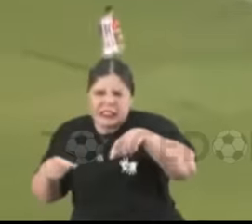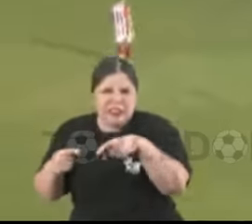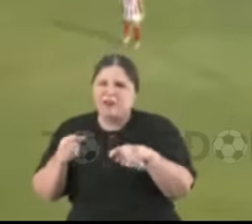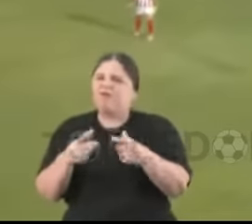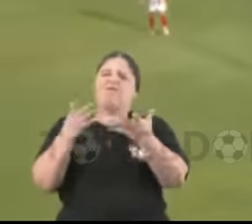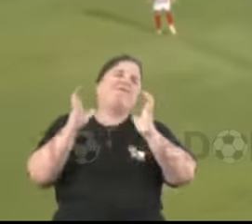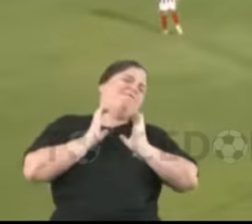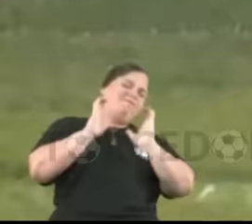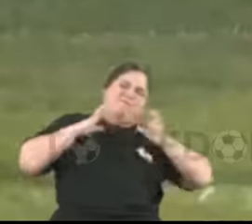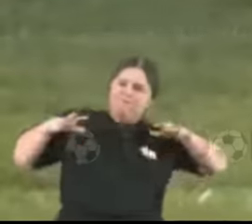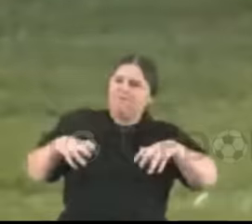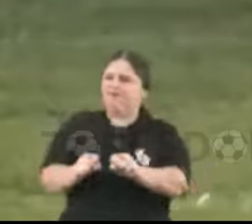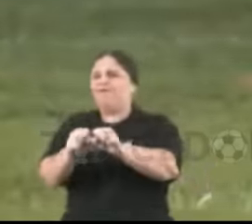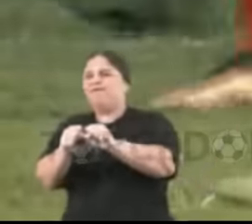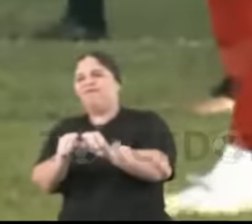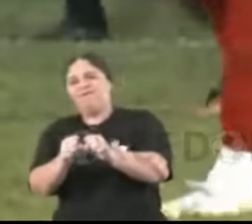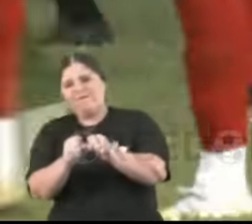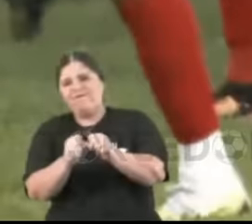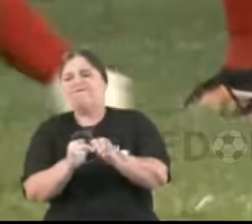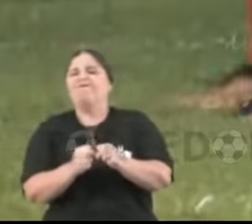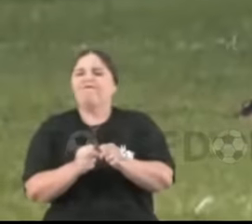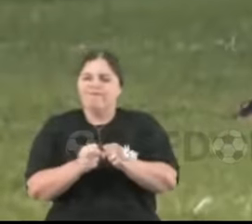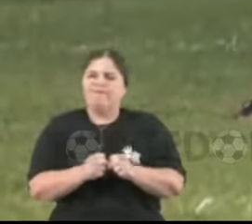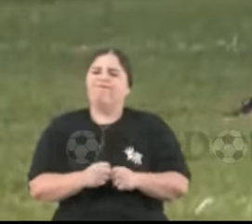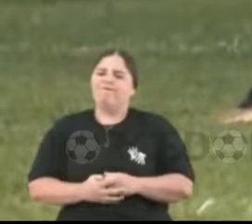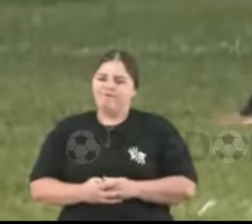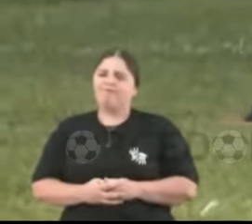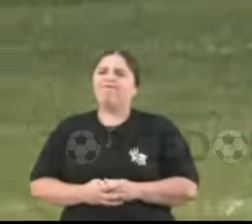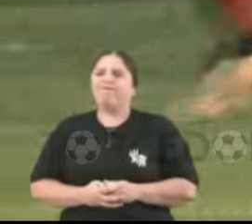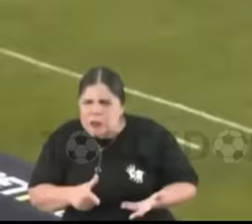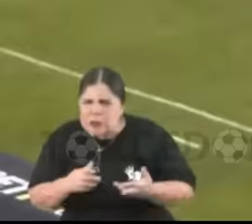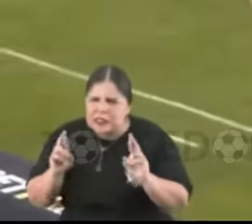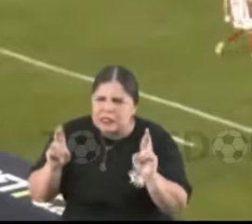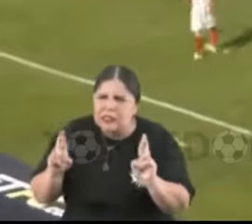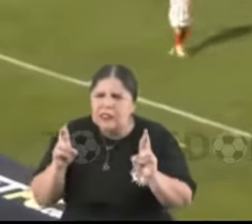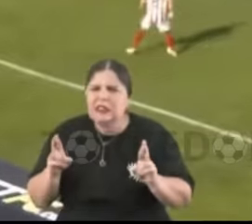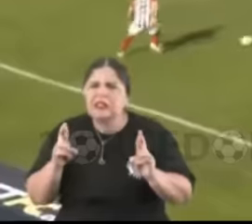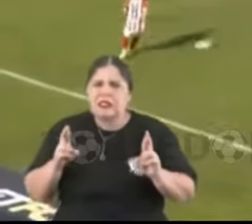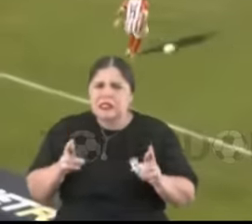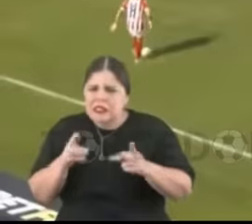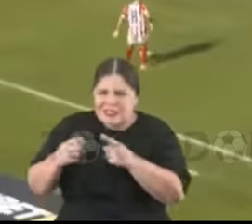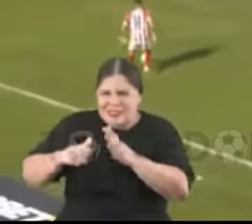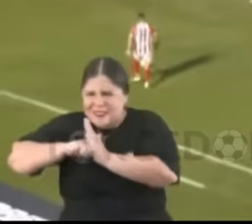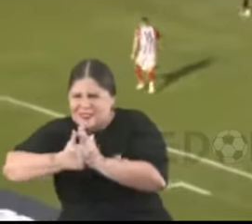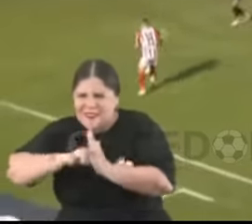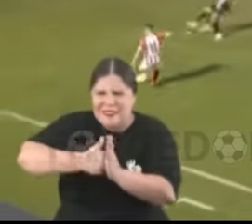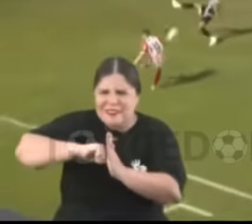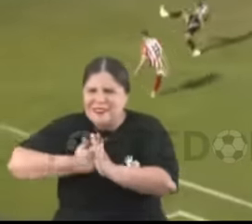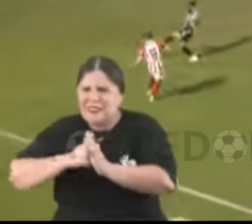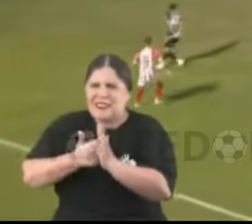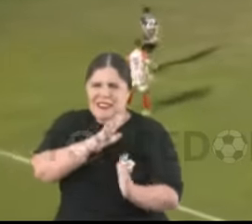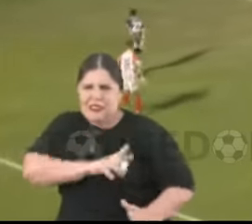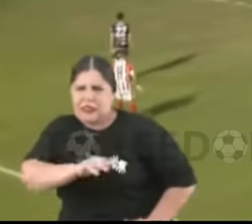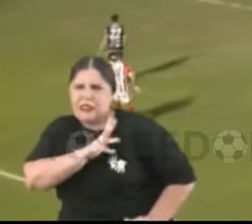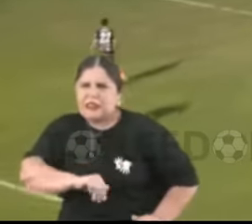tanto desvio de Dira, tanta antecipação, mas estava ligado, Matheus Albino. Caio recupera, o Kellington